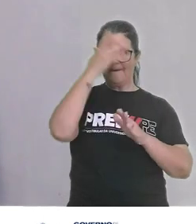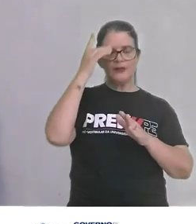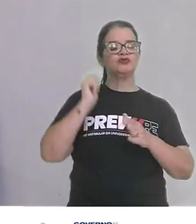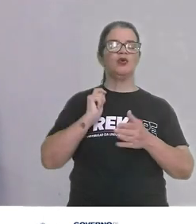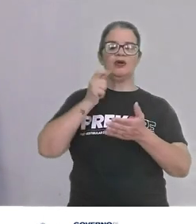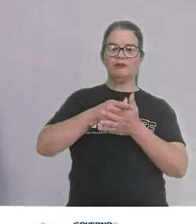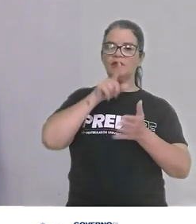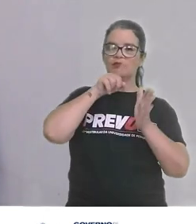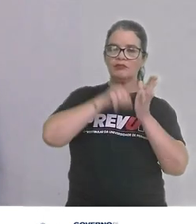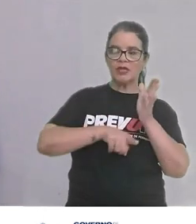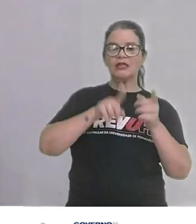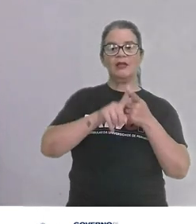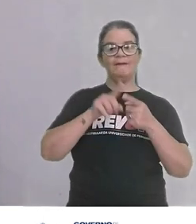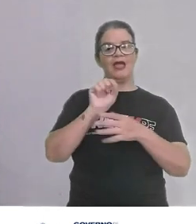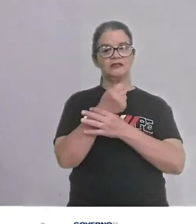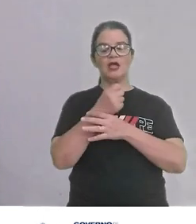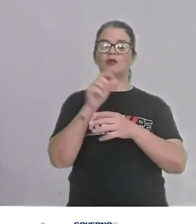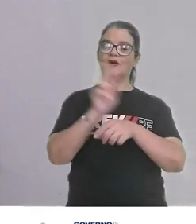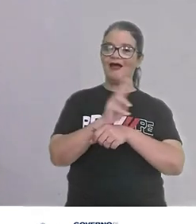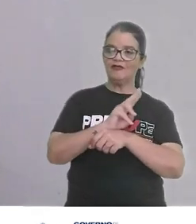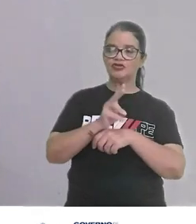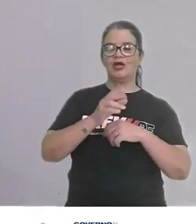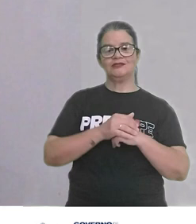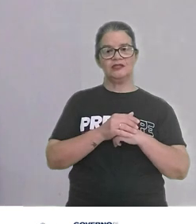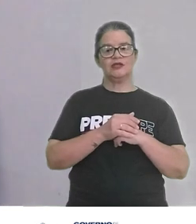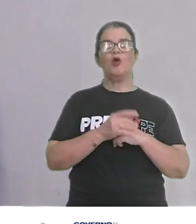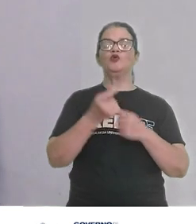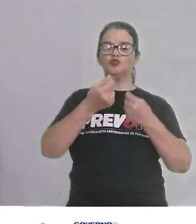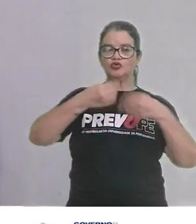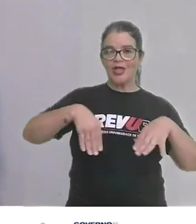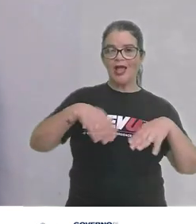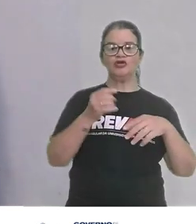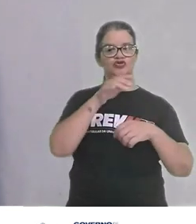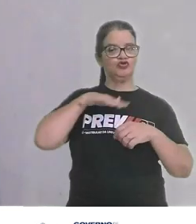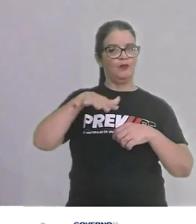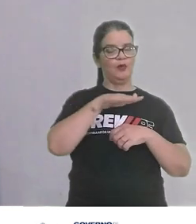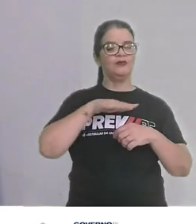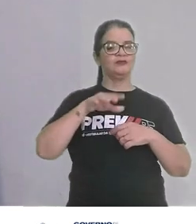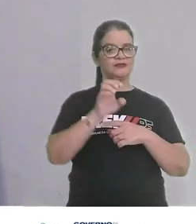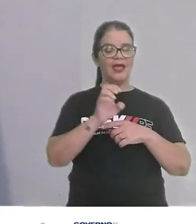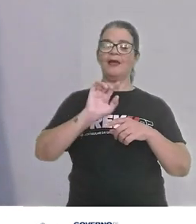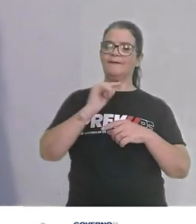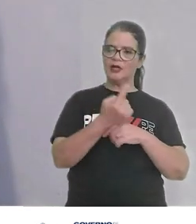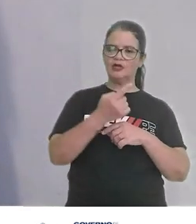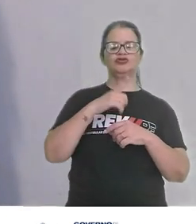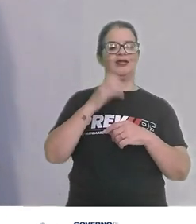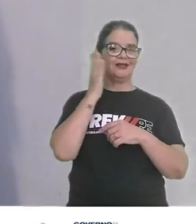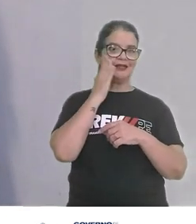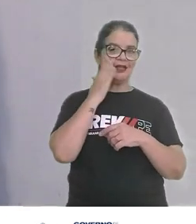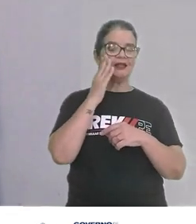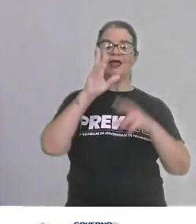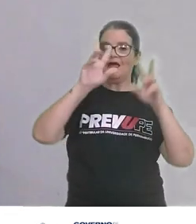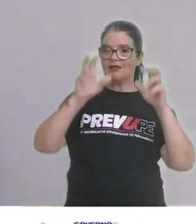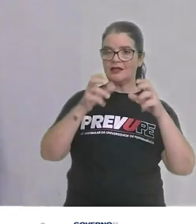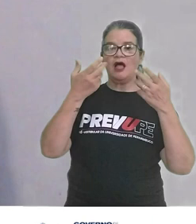E letra E, assegurar a fiscalização dos gastos públicos. E aí, para a gente entender